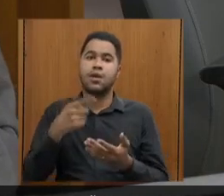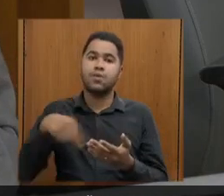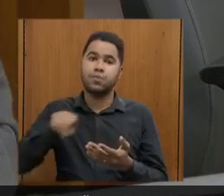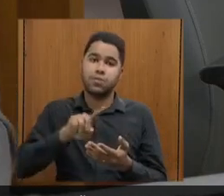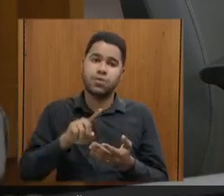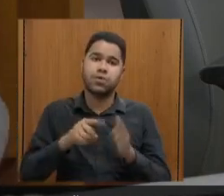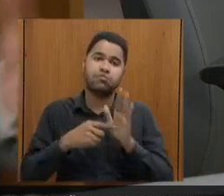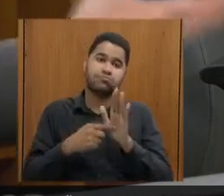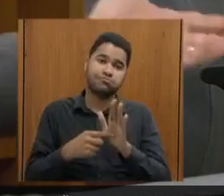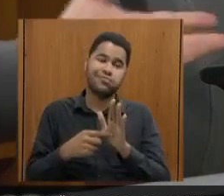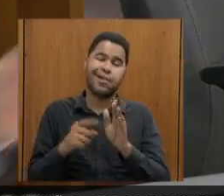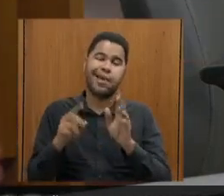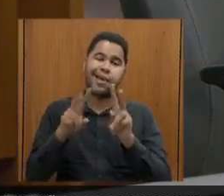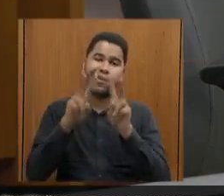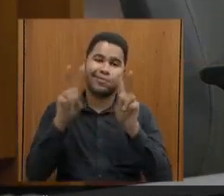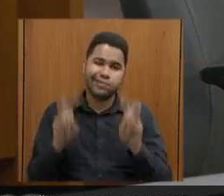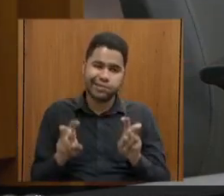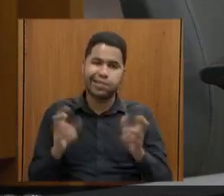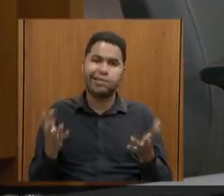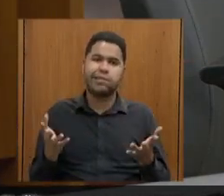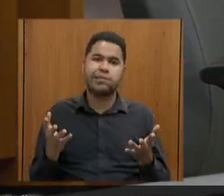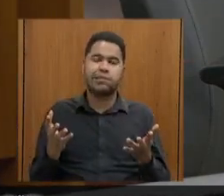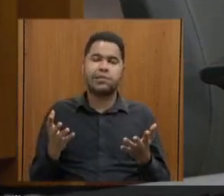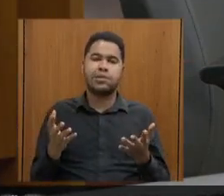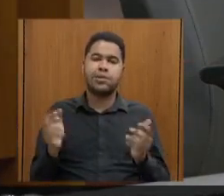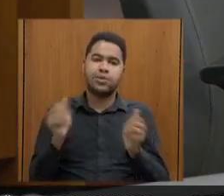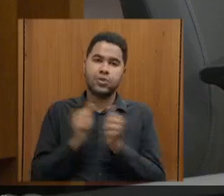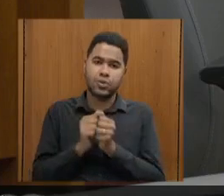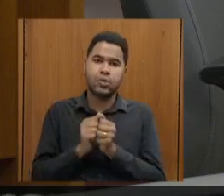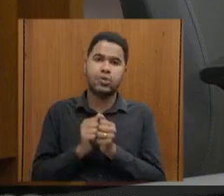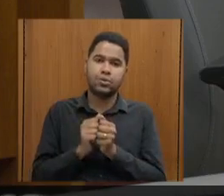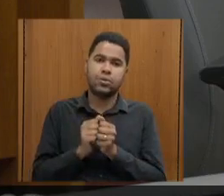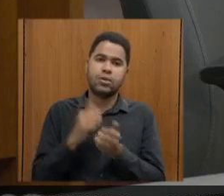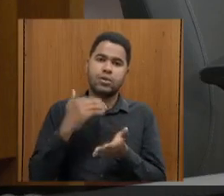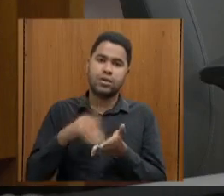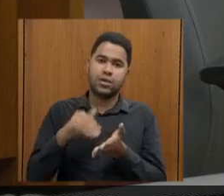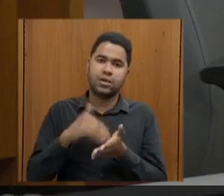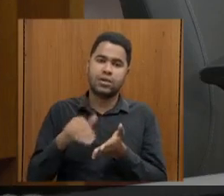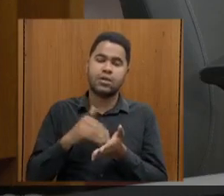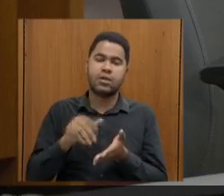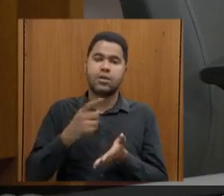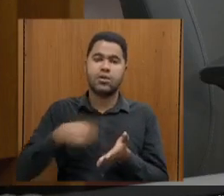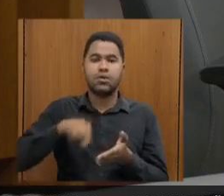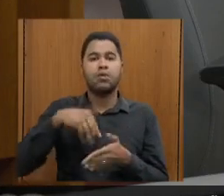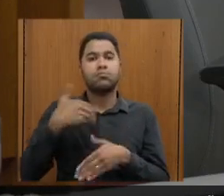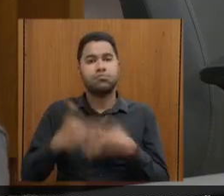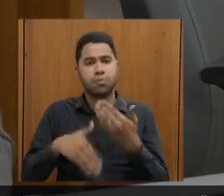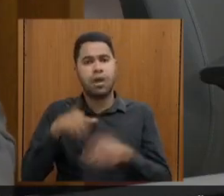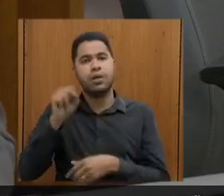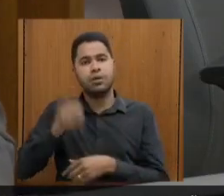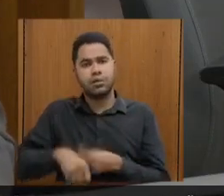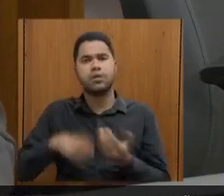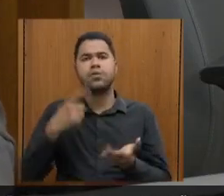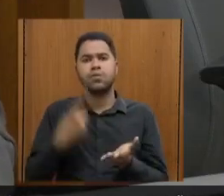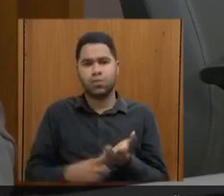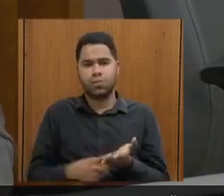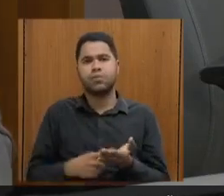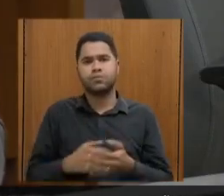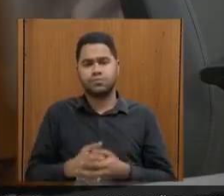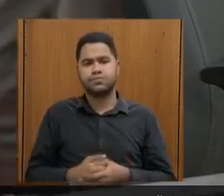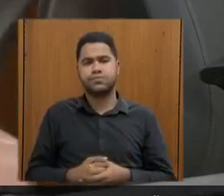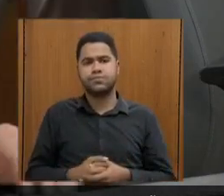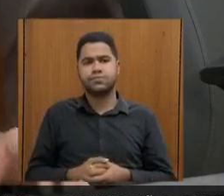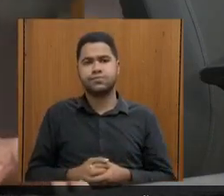senhor comentando aqui é um tema que junto aqui com o secretário paz alho a gente tem que desenvolver sim nos comprometemos a